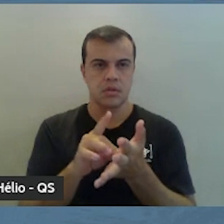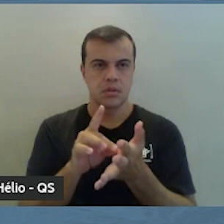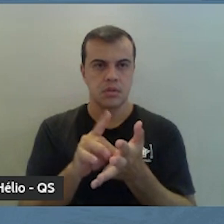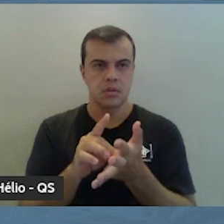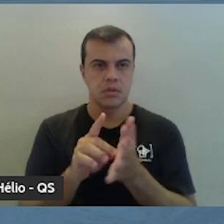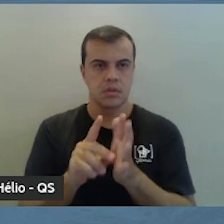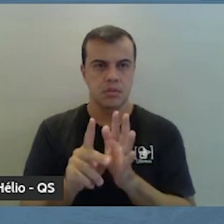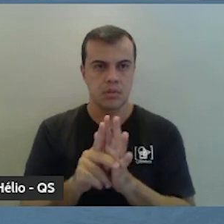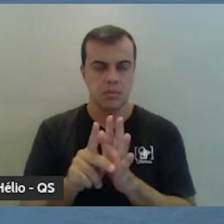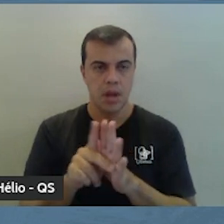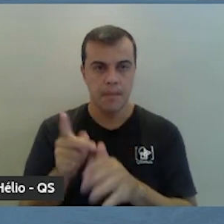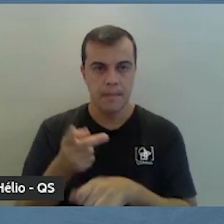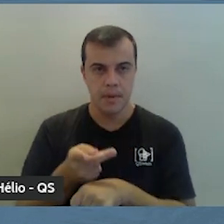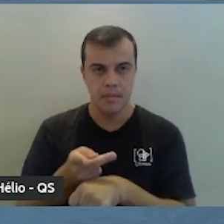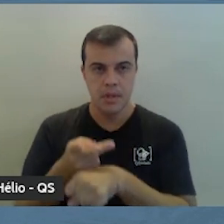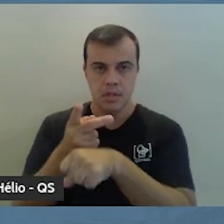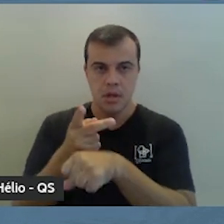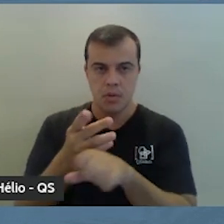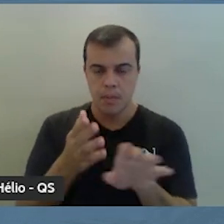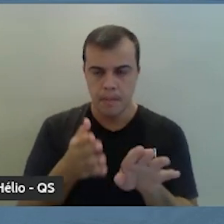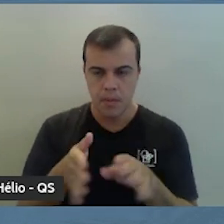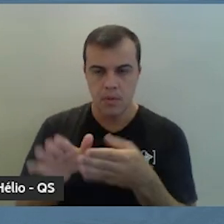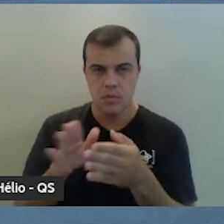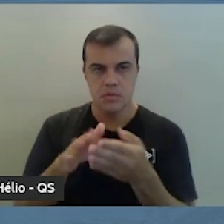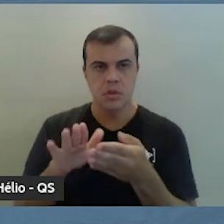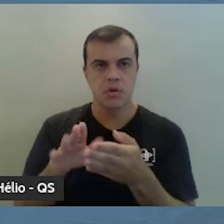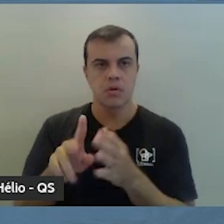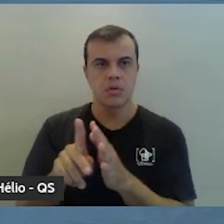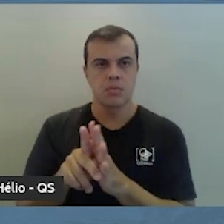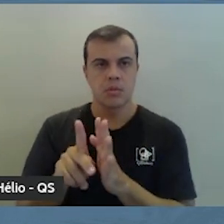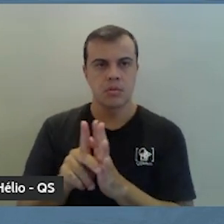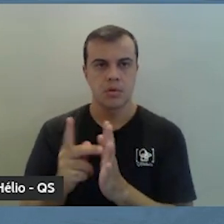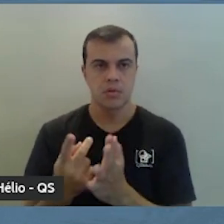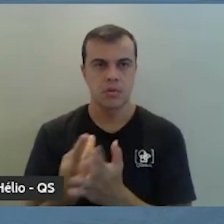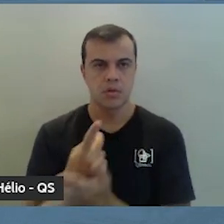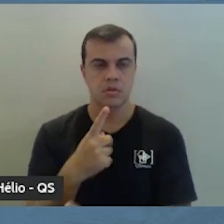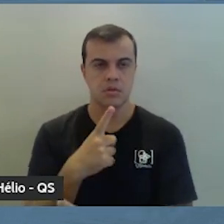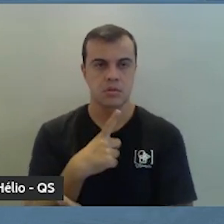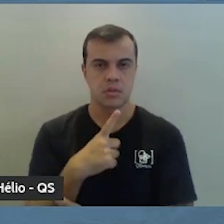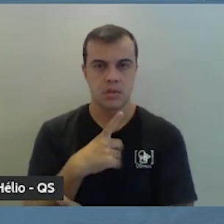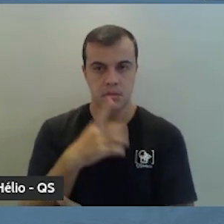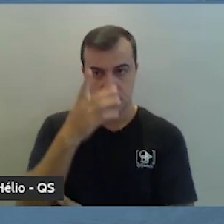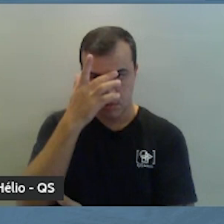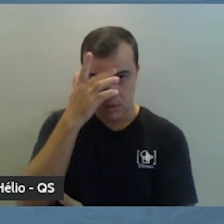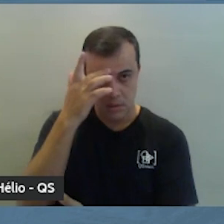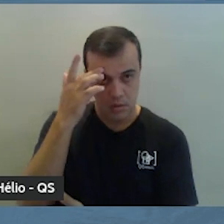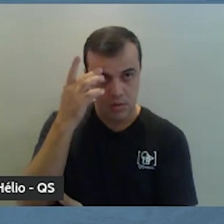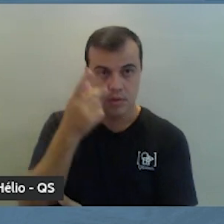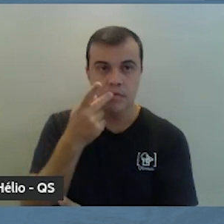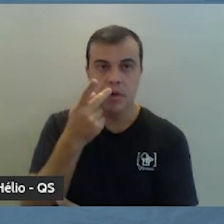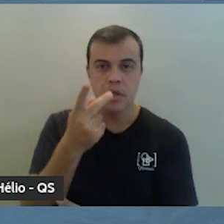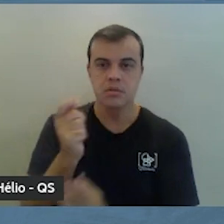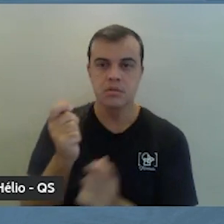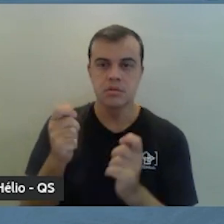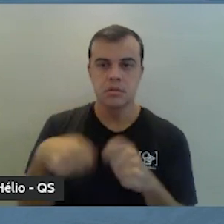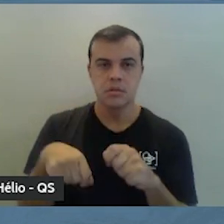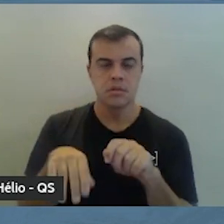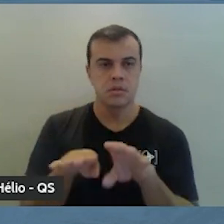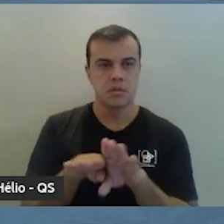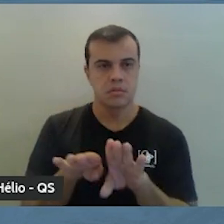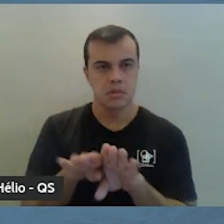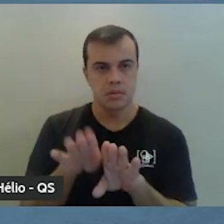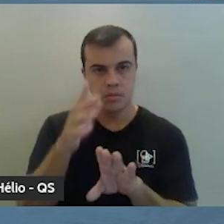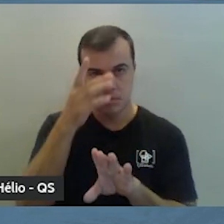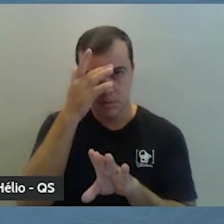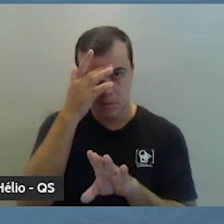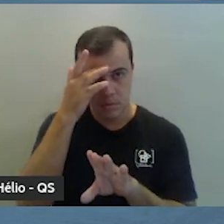a premiação, a produção de editais específicos para que essas vozes sejam ouvidas, para que essas